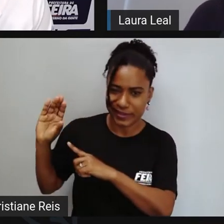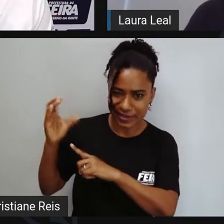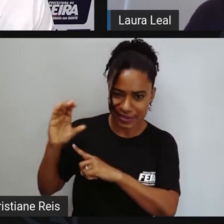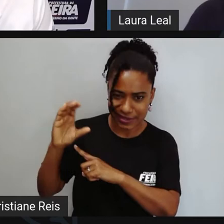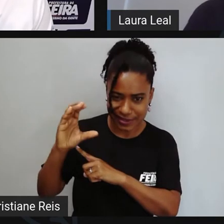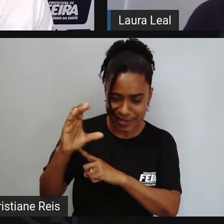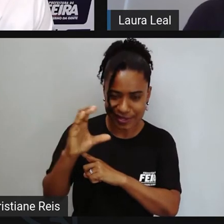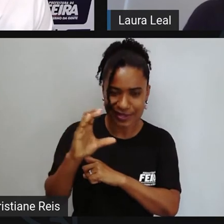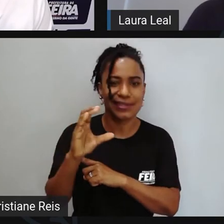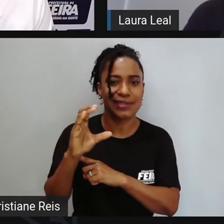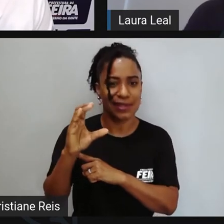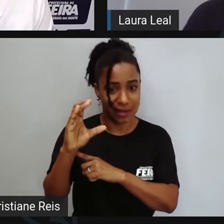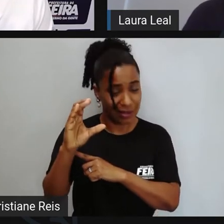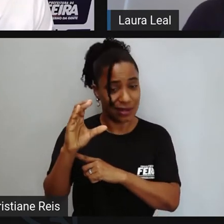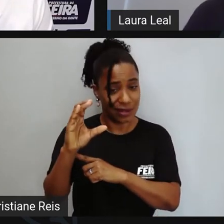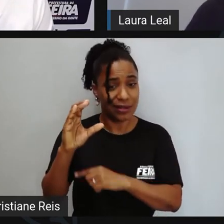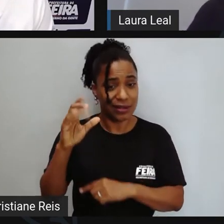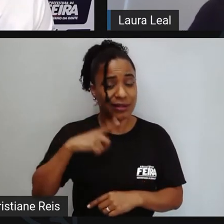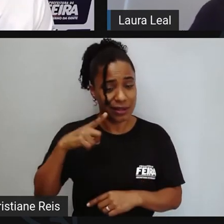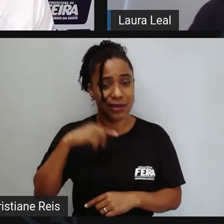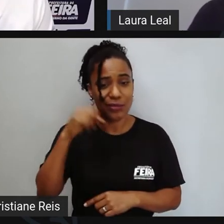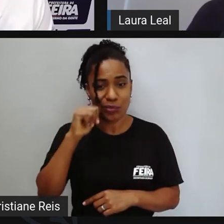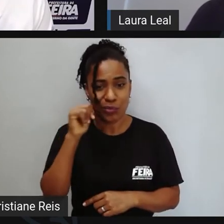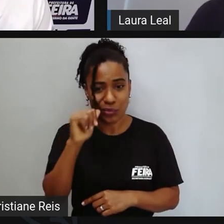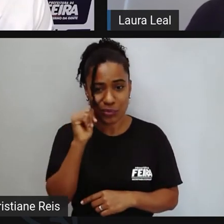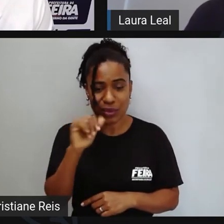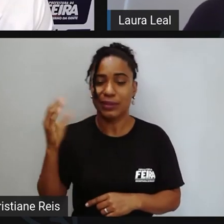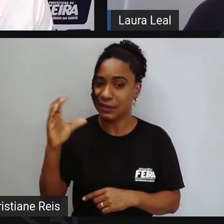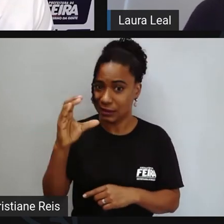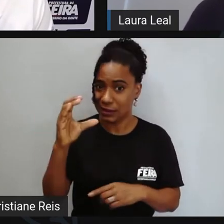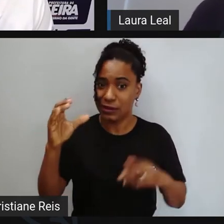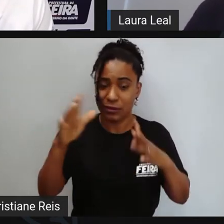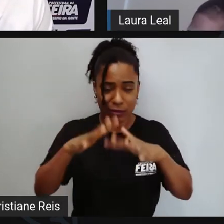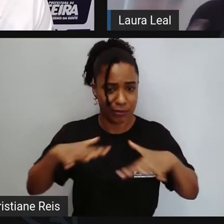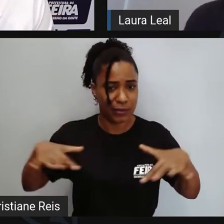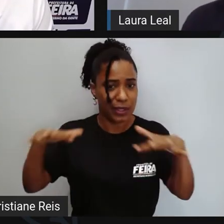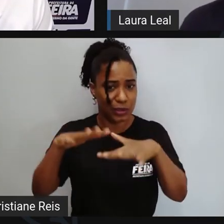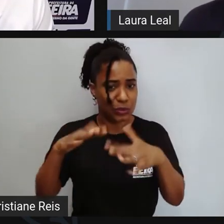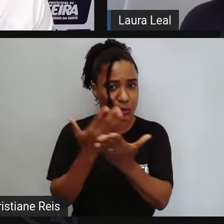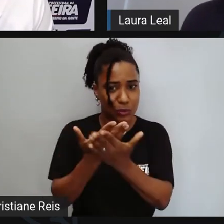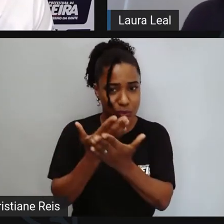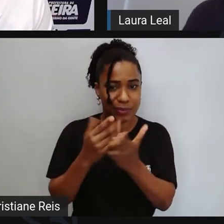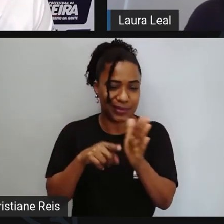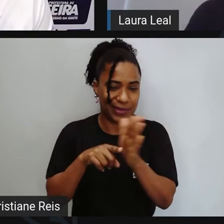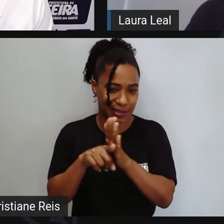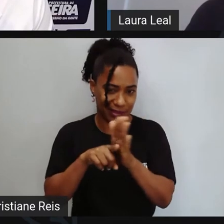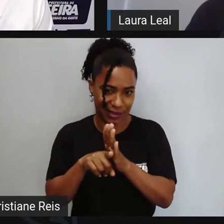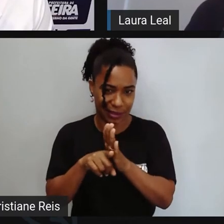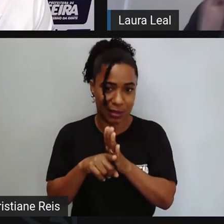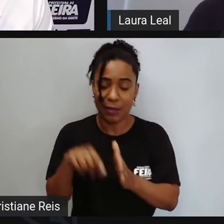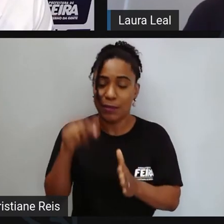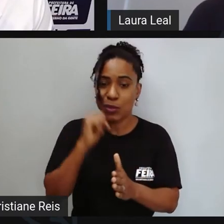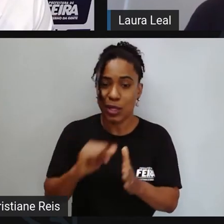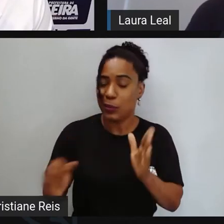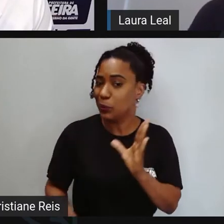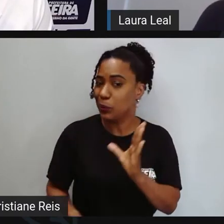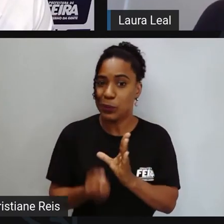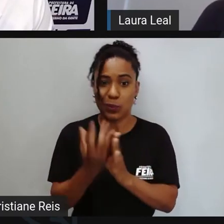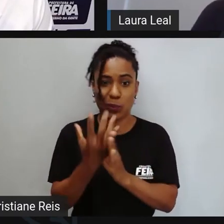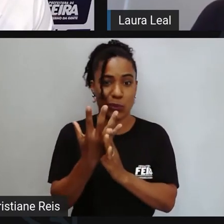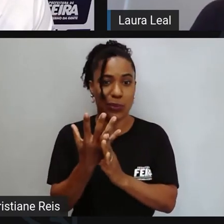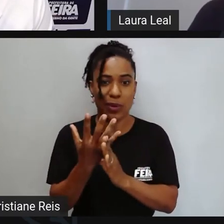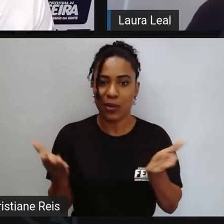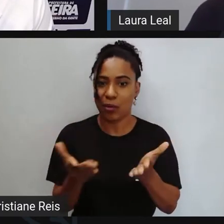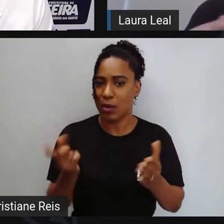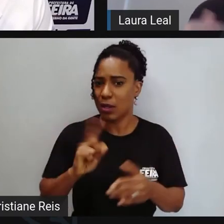estado dentro do ambiente científico, isso é importante falar, não é que agora as mulheres estão fazendo ciência, a gente sempre esteve